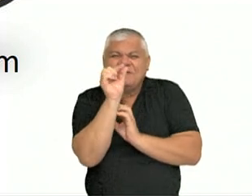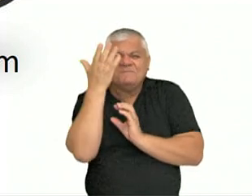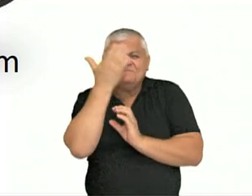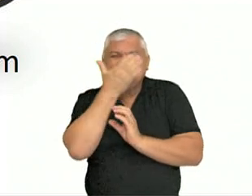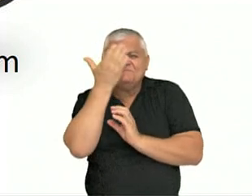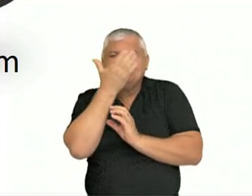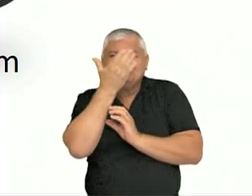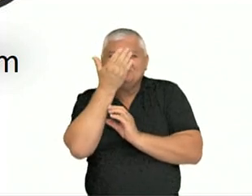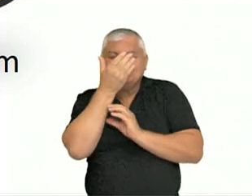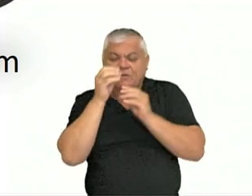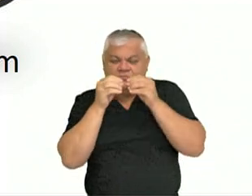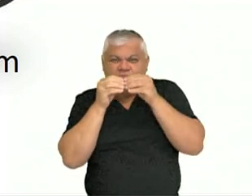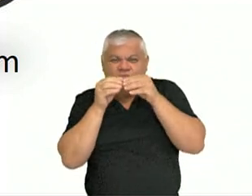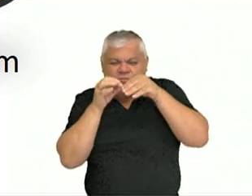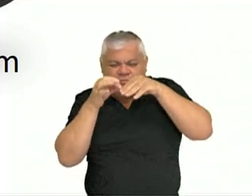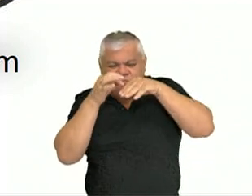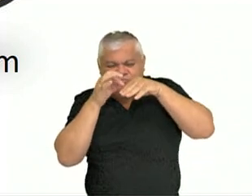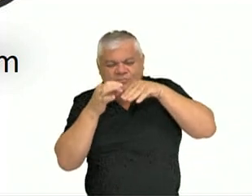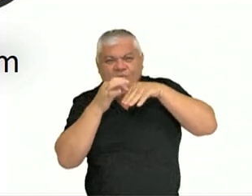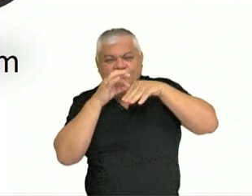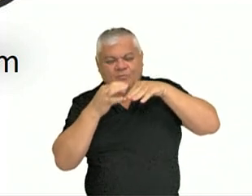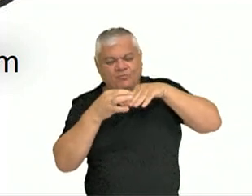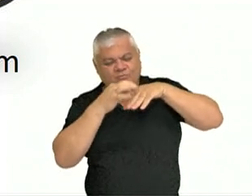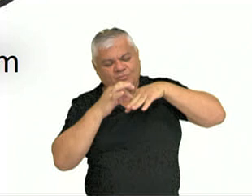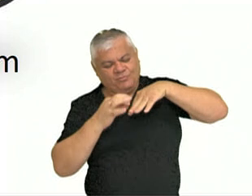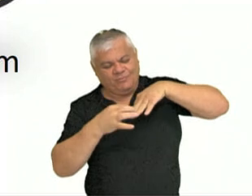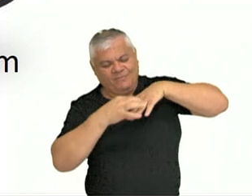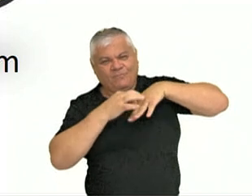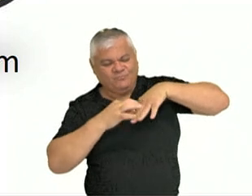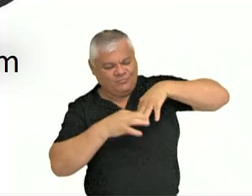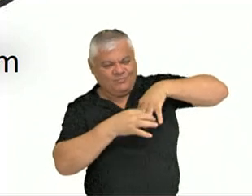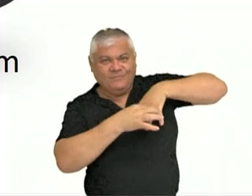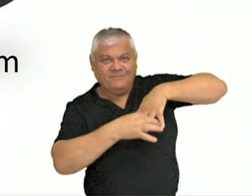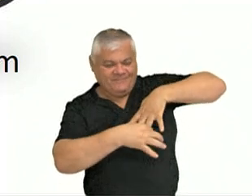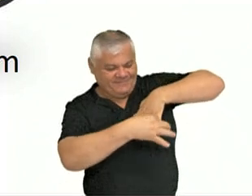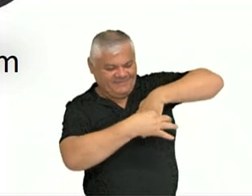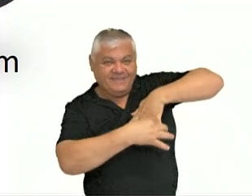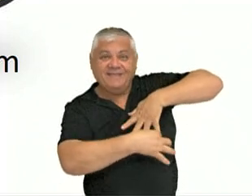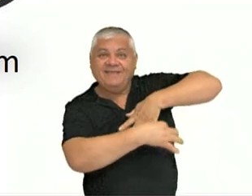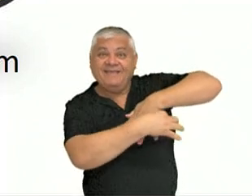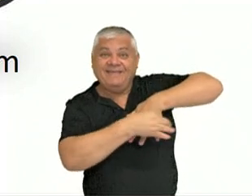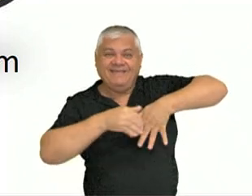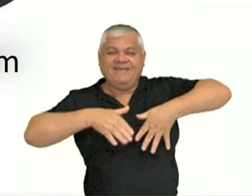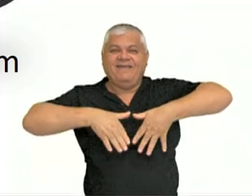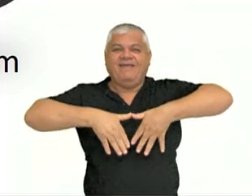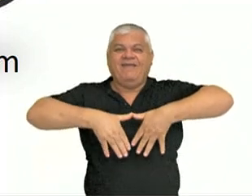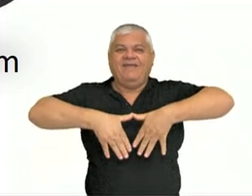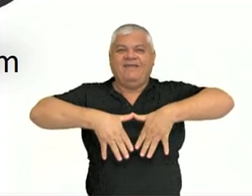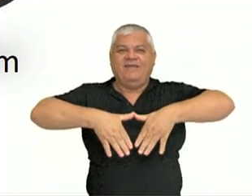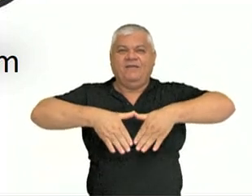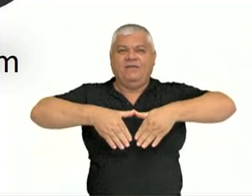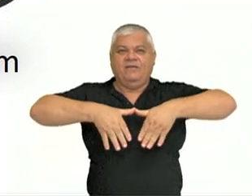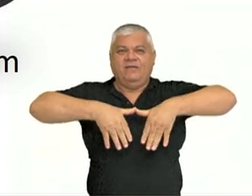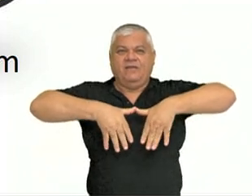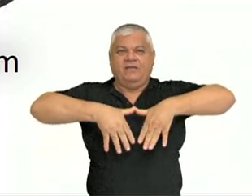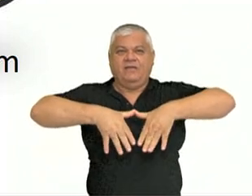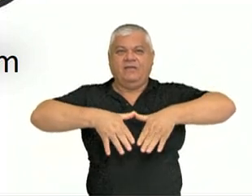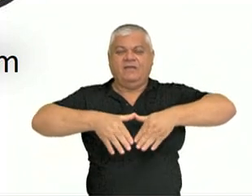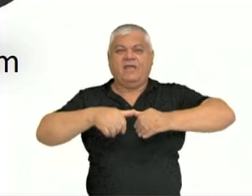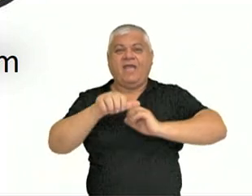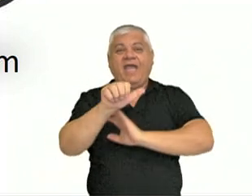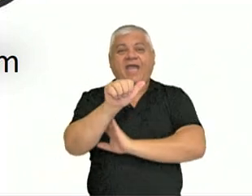milhares delas na ponta de cada bronquíolo. Essas estruturas são os alvéolos